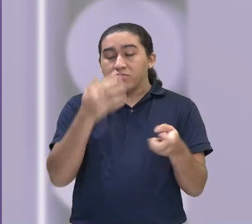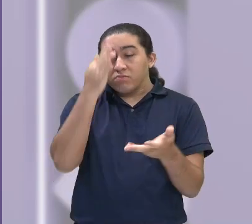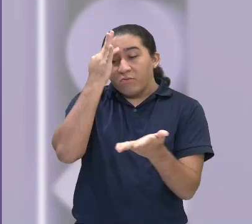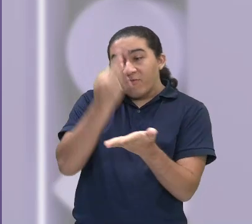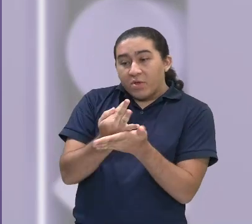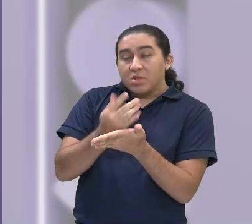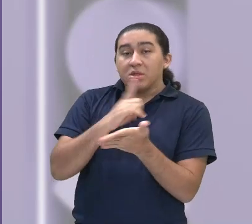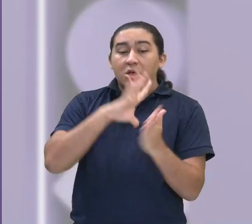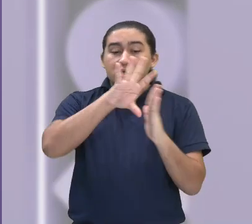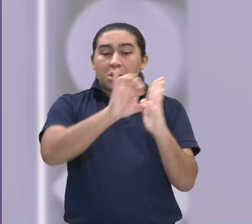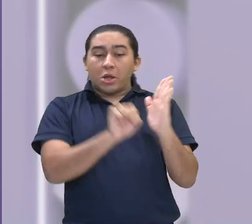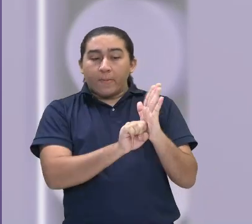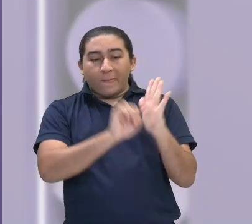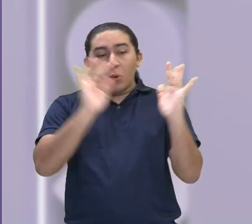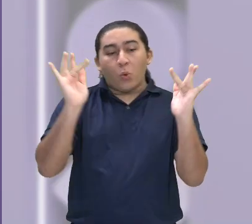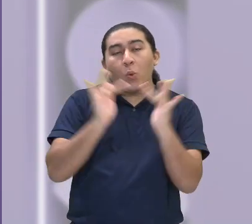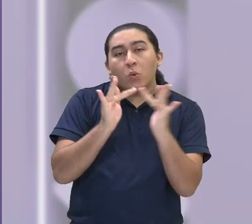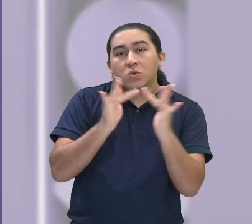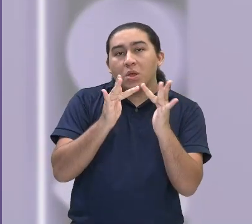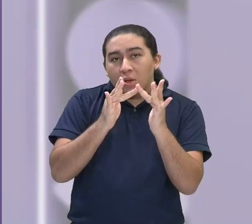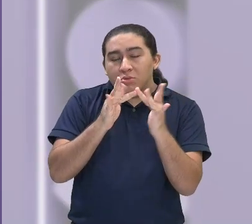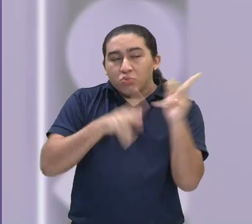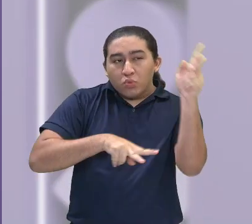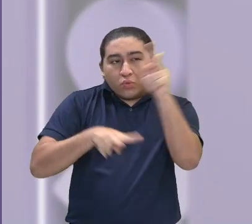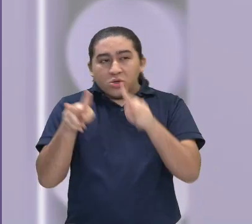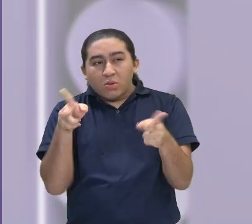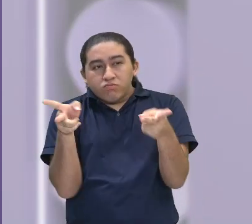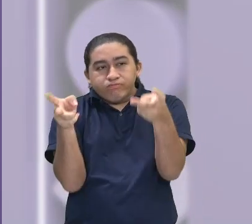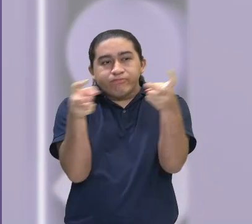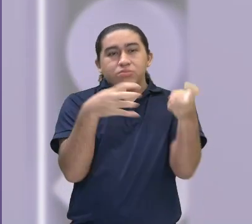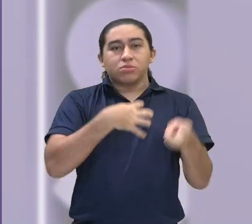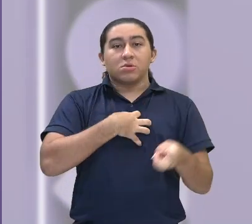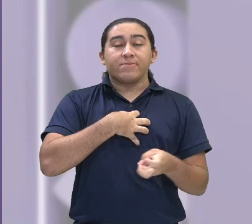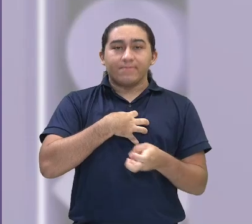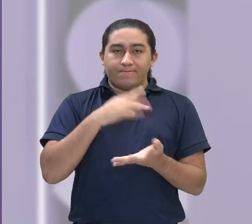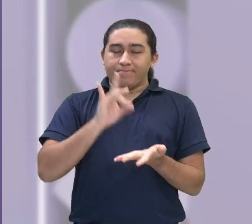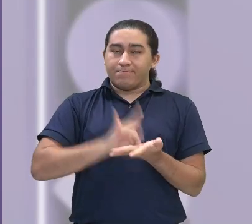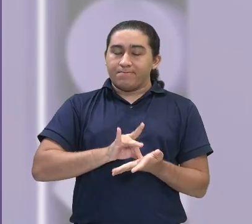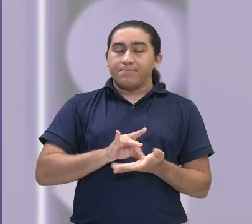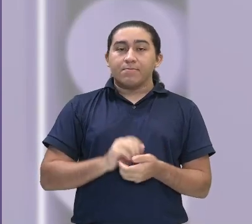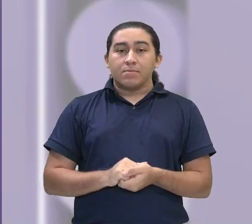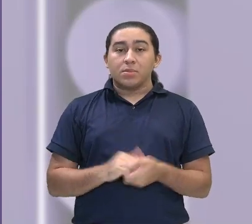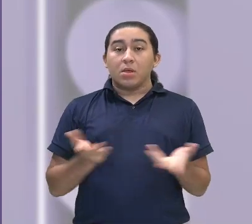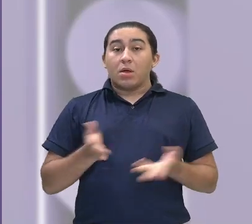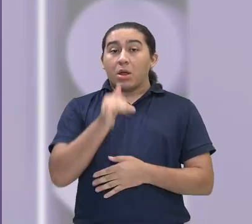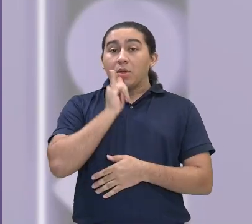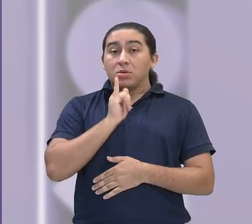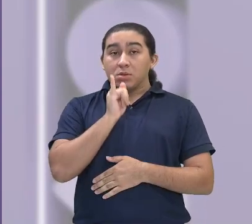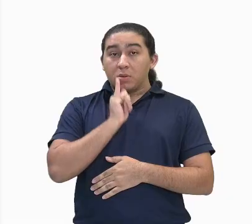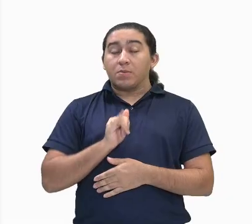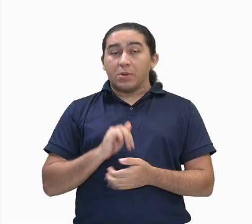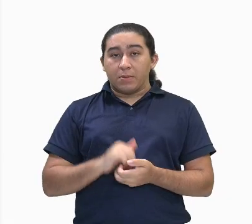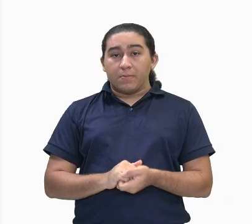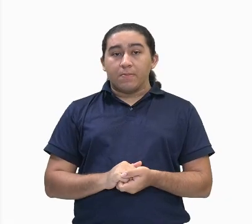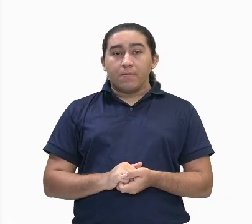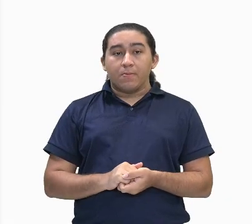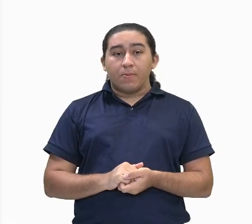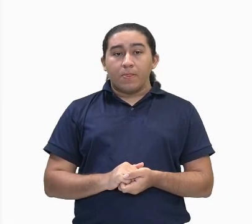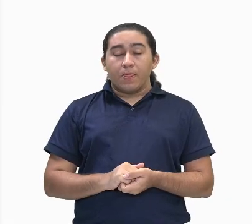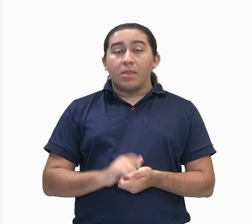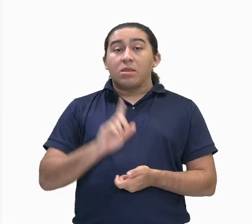nos aproximar do sagrado, do espiritual, do religioso. Vamos ver aí alguns exemplos de